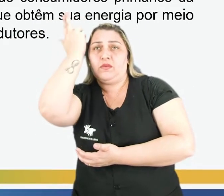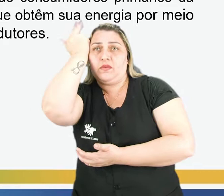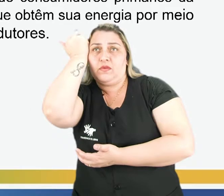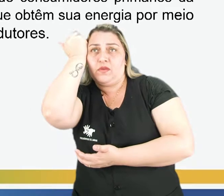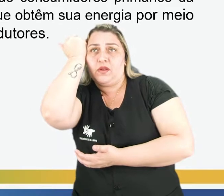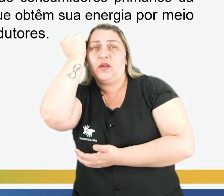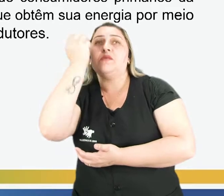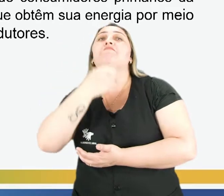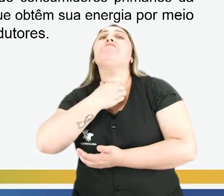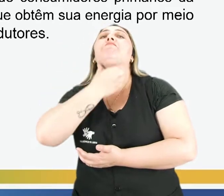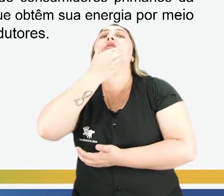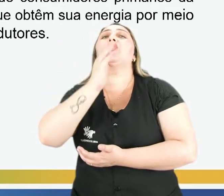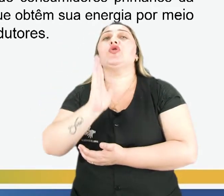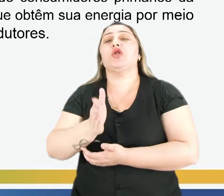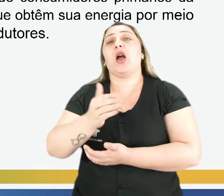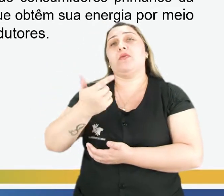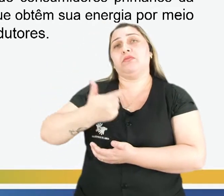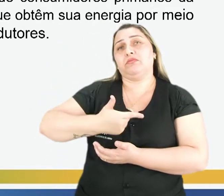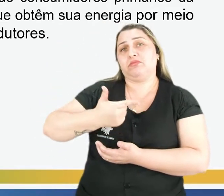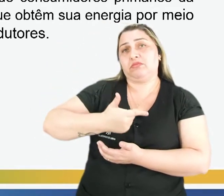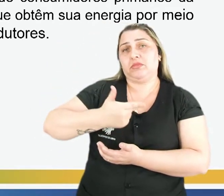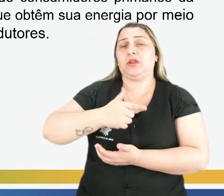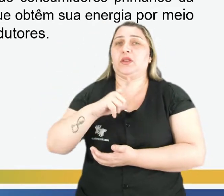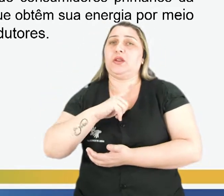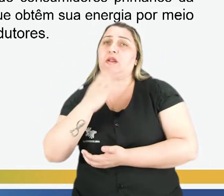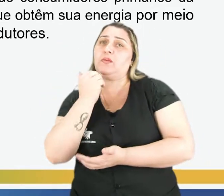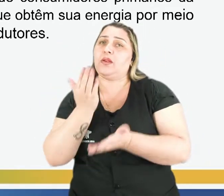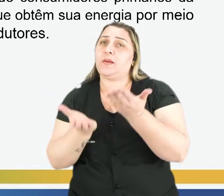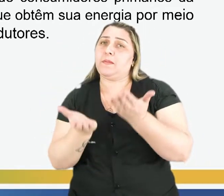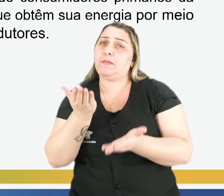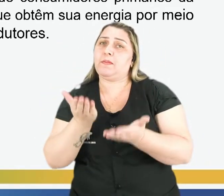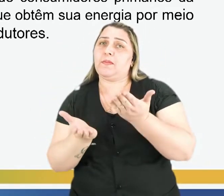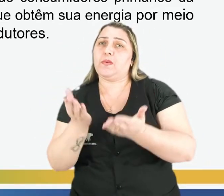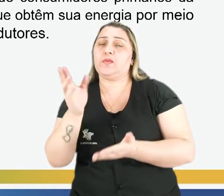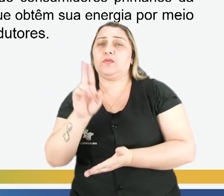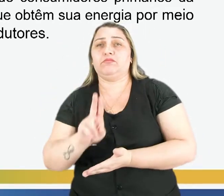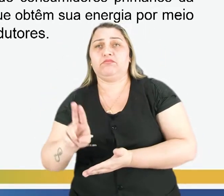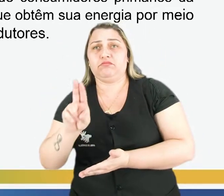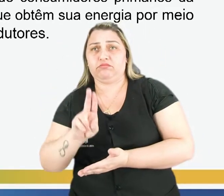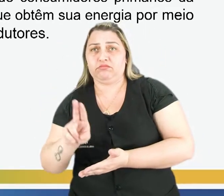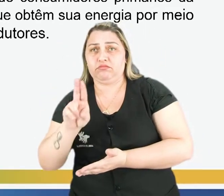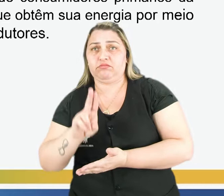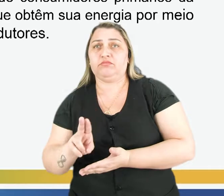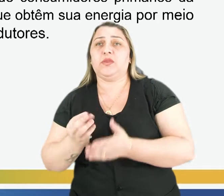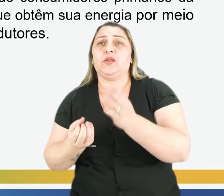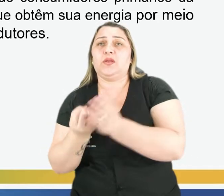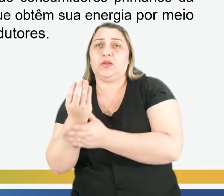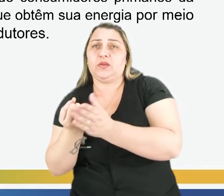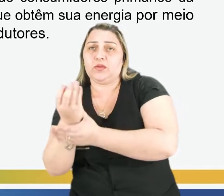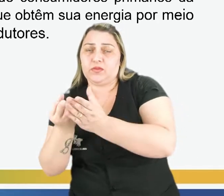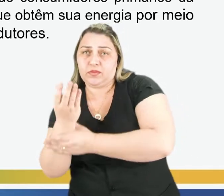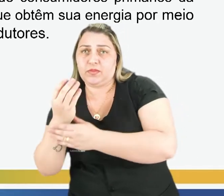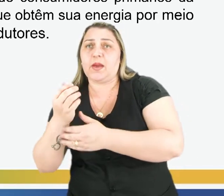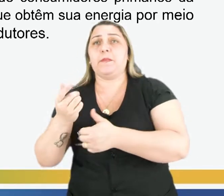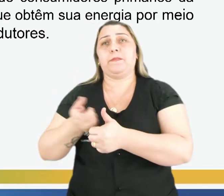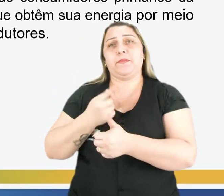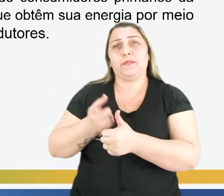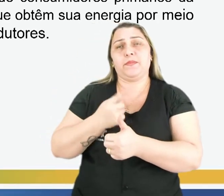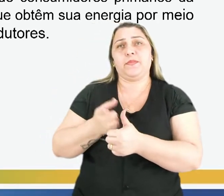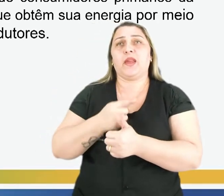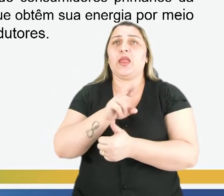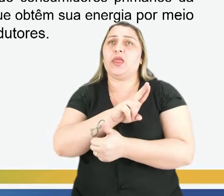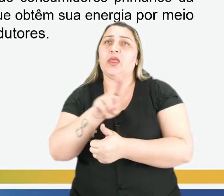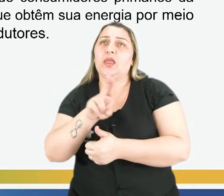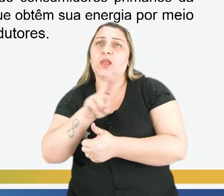secundários, tem a alimentação baseada no consumo de consumidores primários. Dá nome